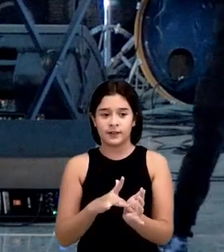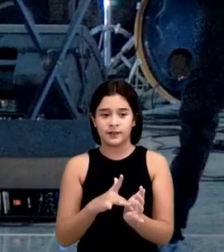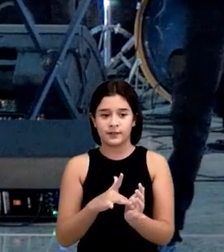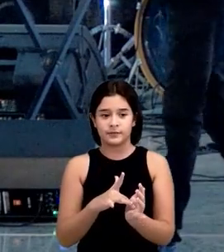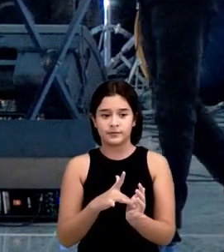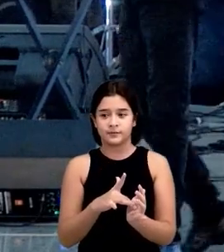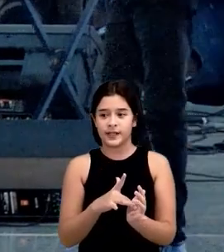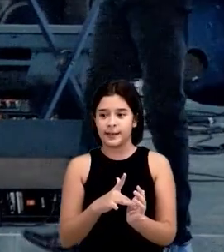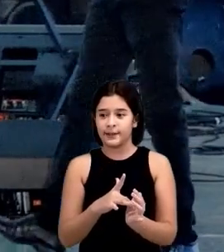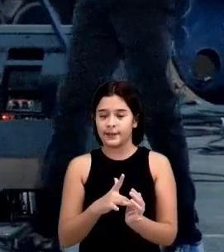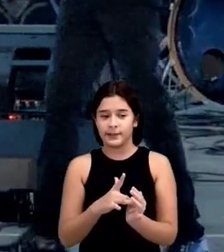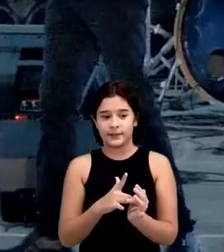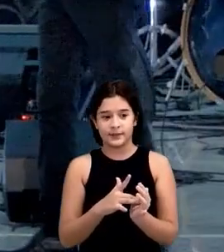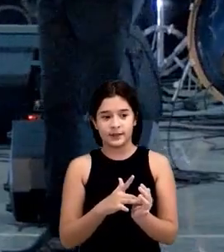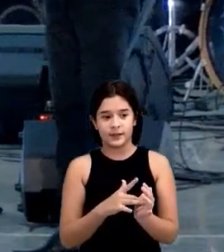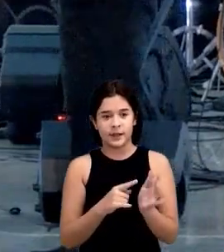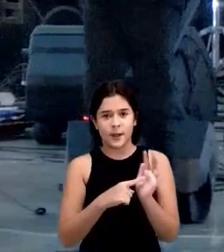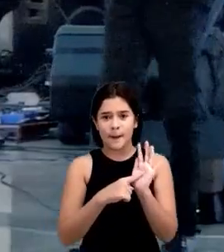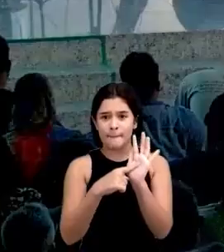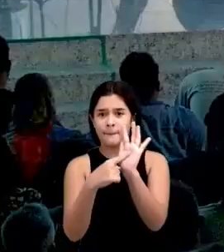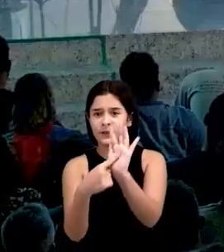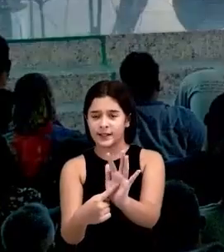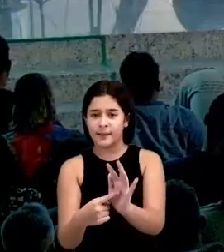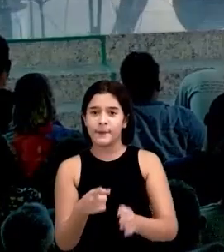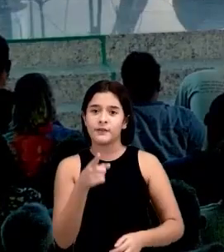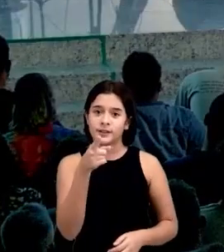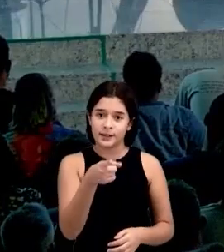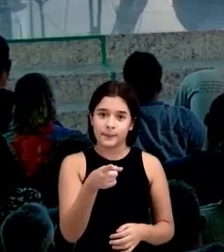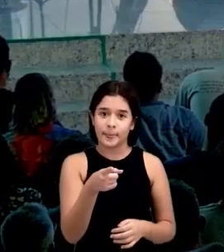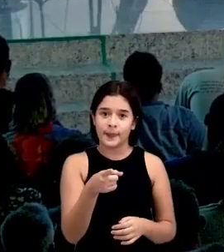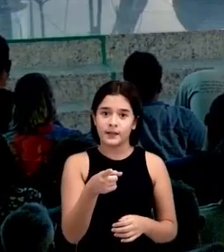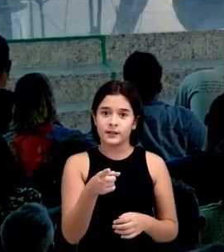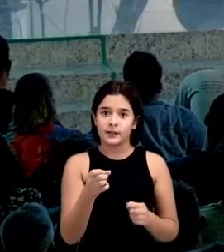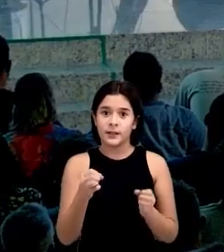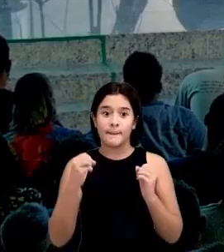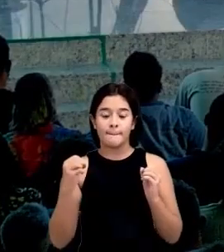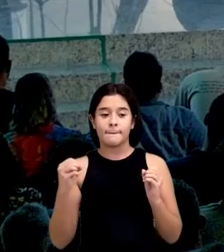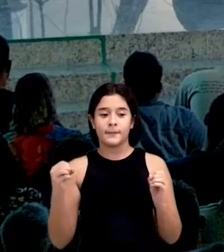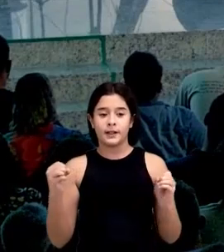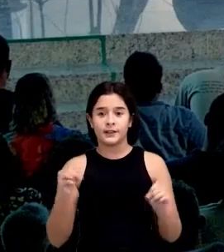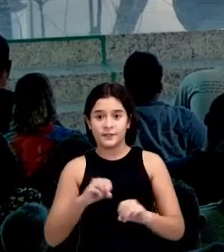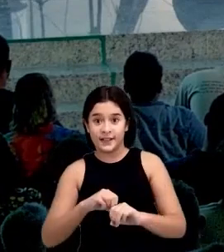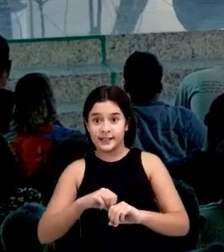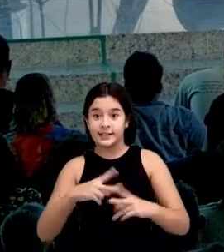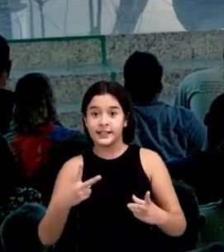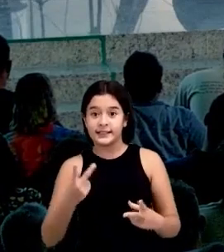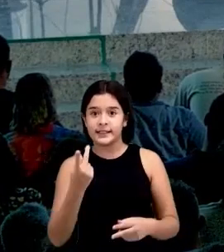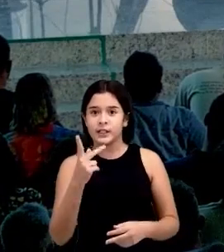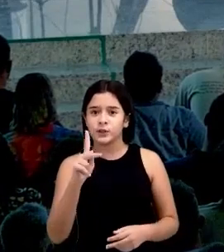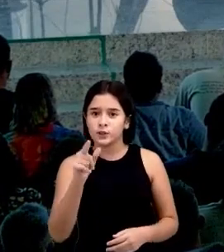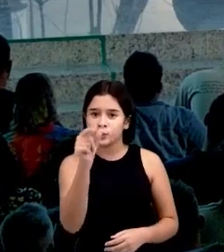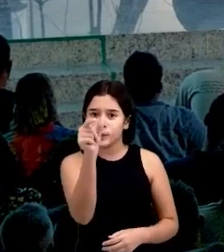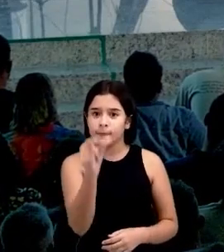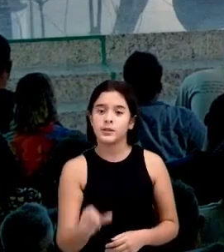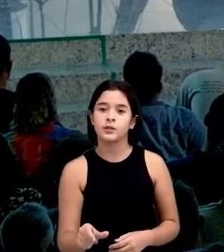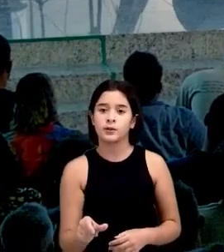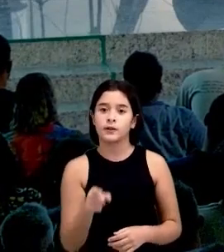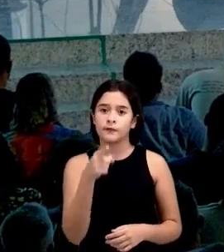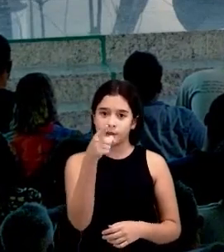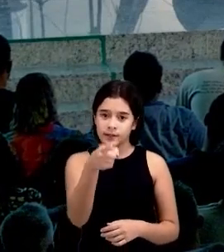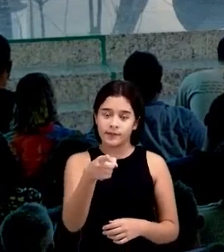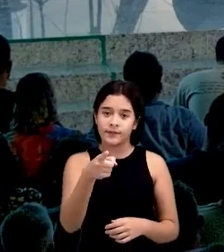o impacto da presença de sua pessoa, de você, na vida de quem não conhece